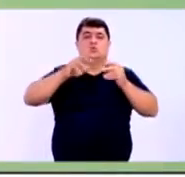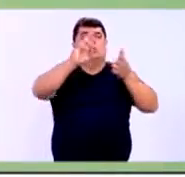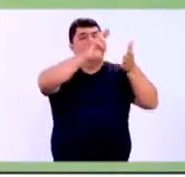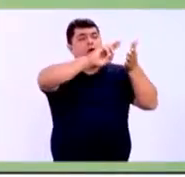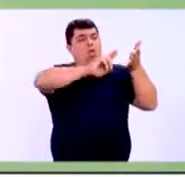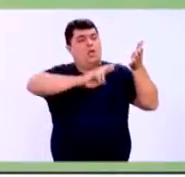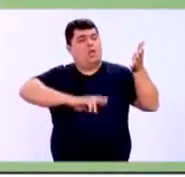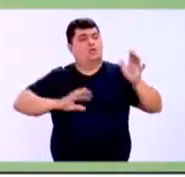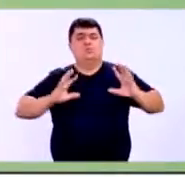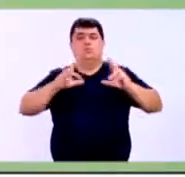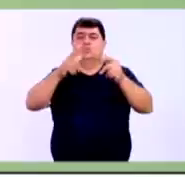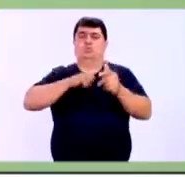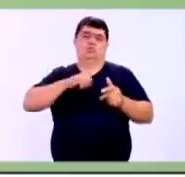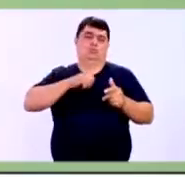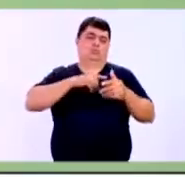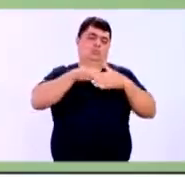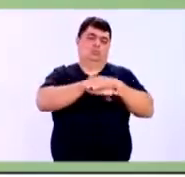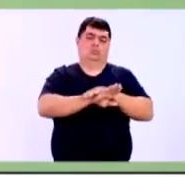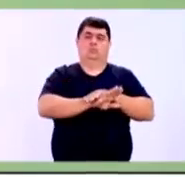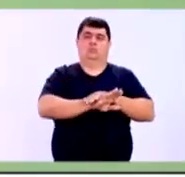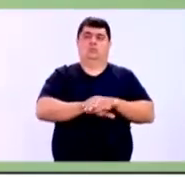bens existentes.